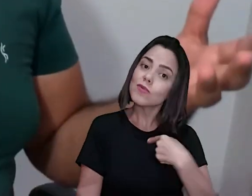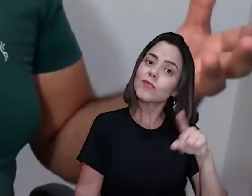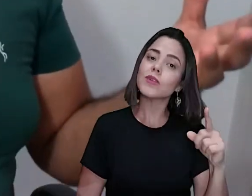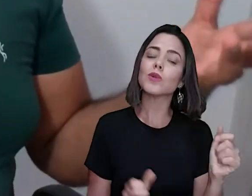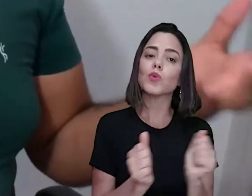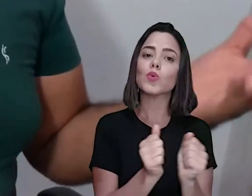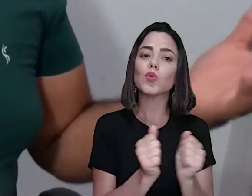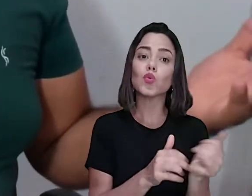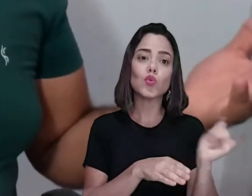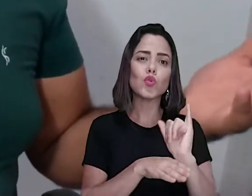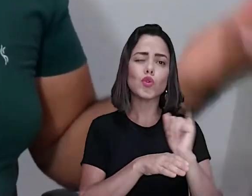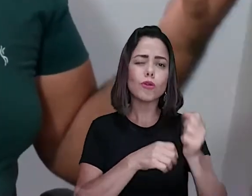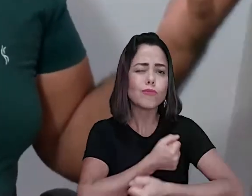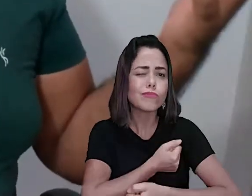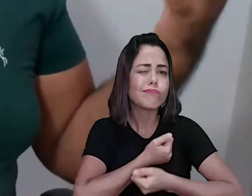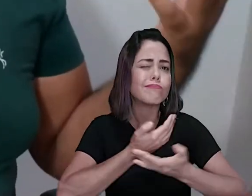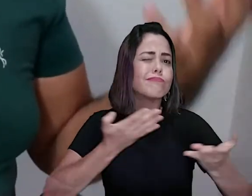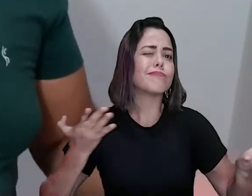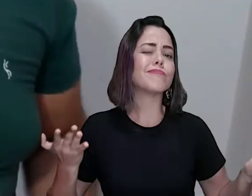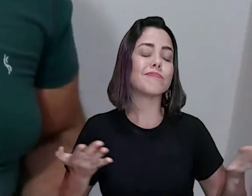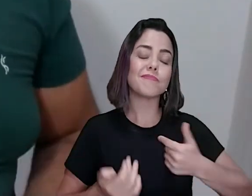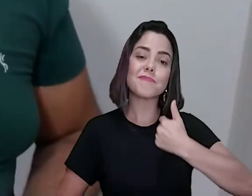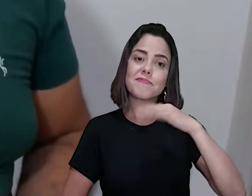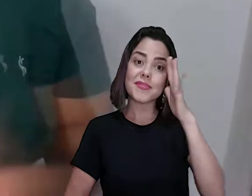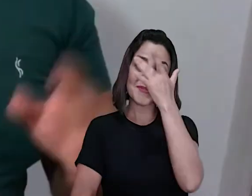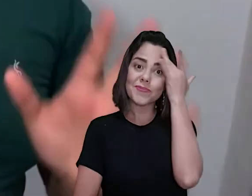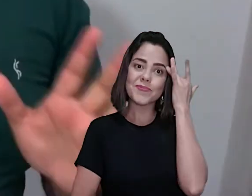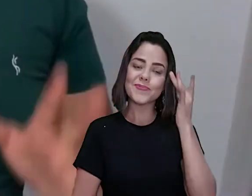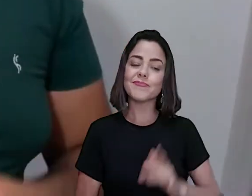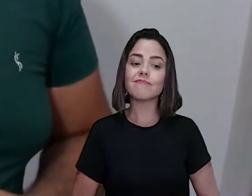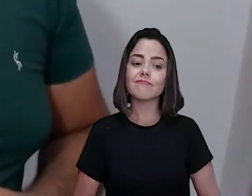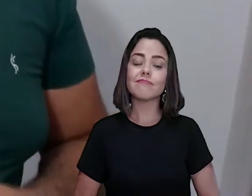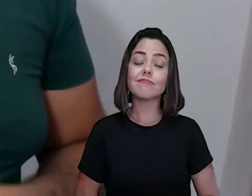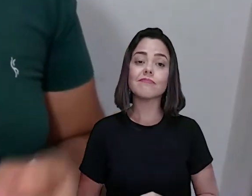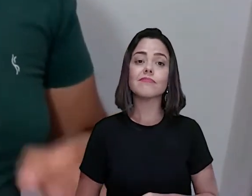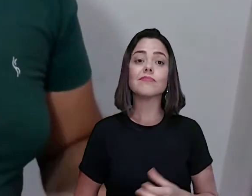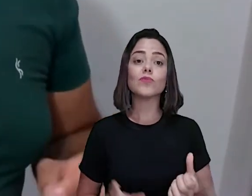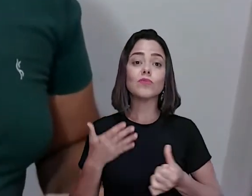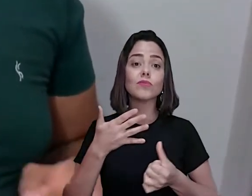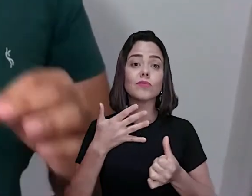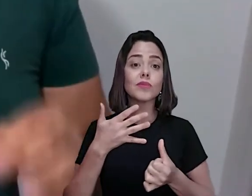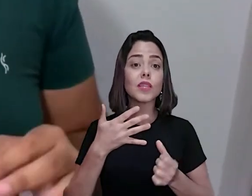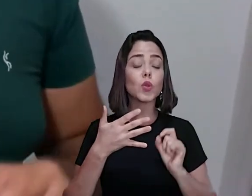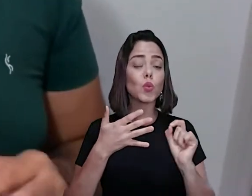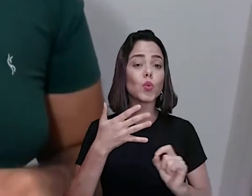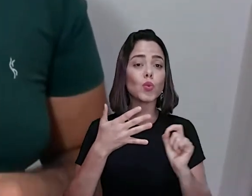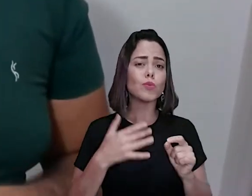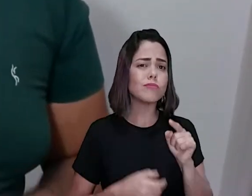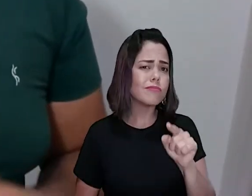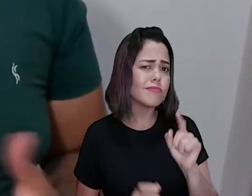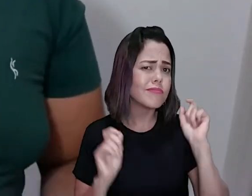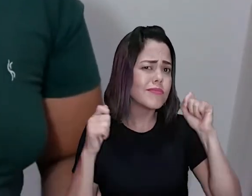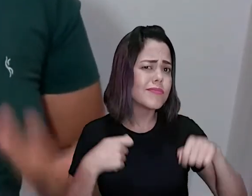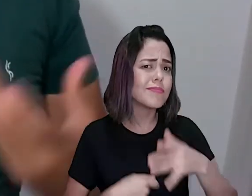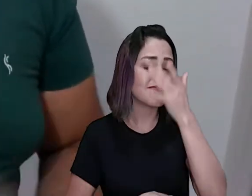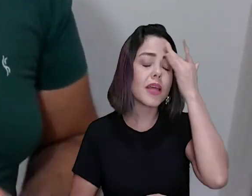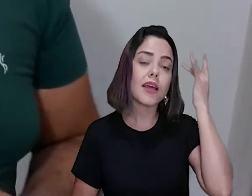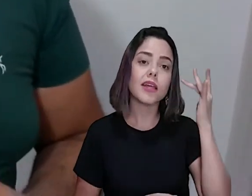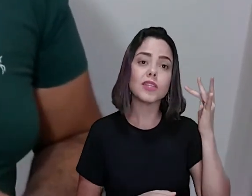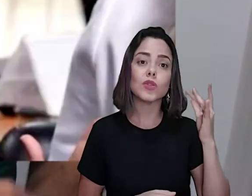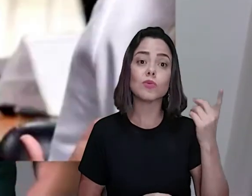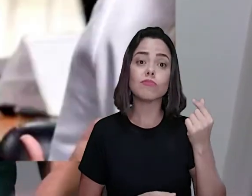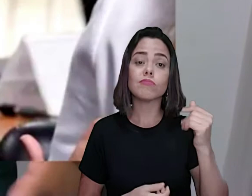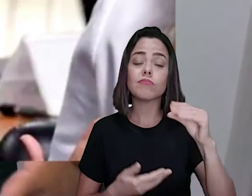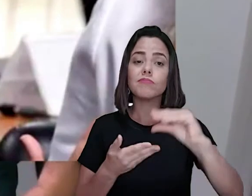o YouTube entregar esse conteúdo cada vez para mais pessoas. Sexto ponto a se considerar. Você é uma pessoa que recebe muito